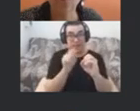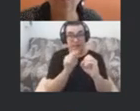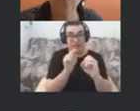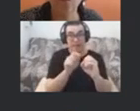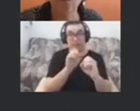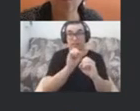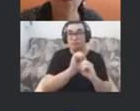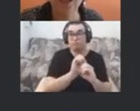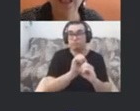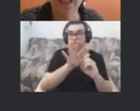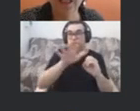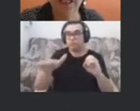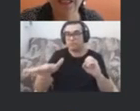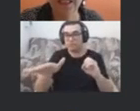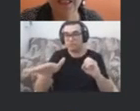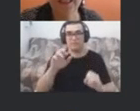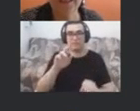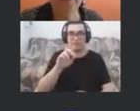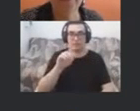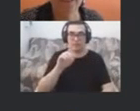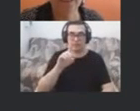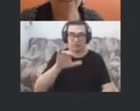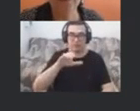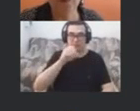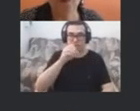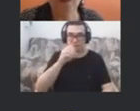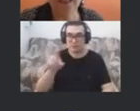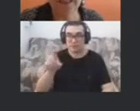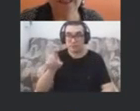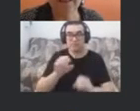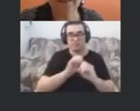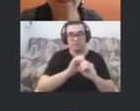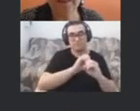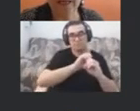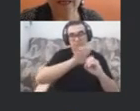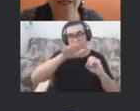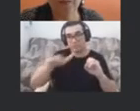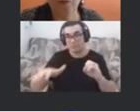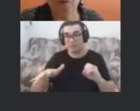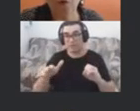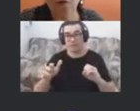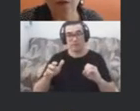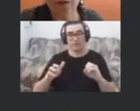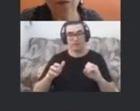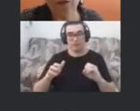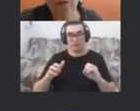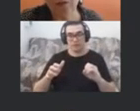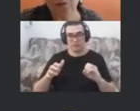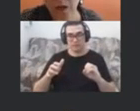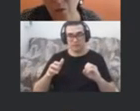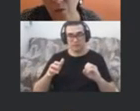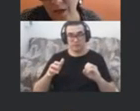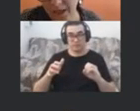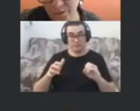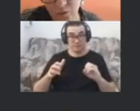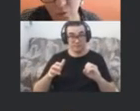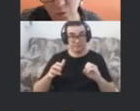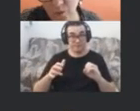temos uma fonte em que promova os